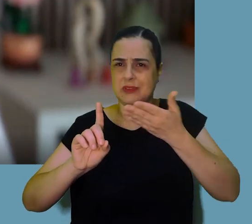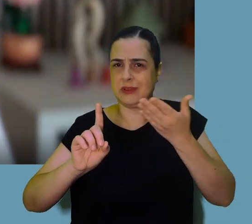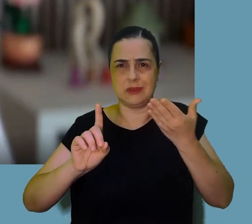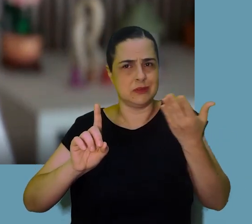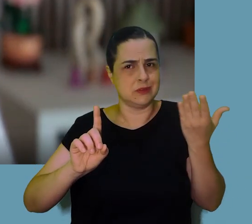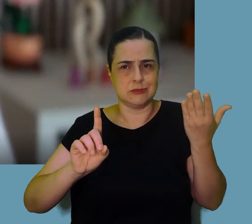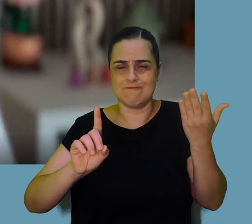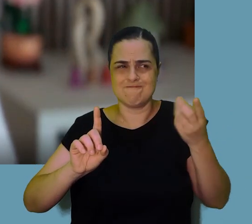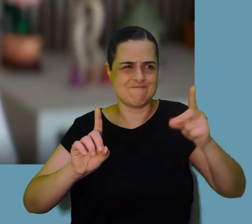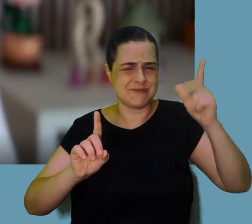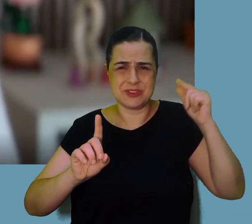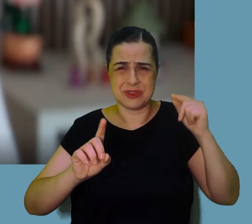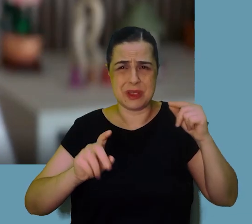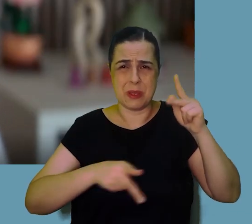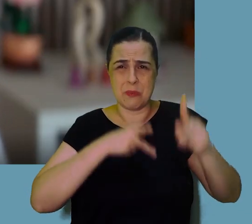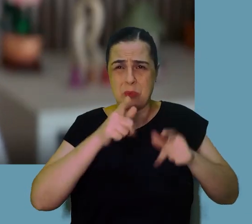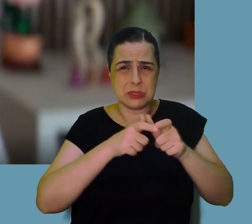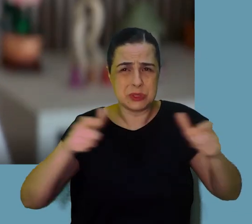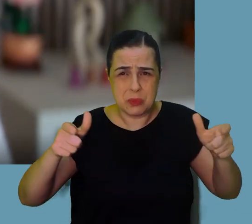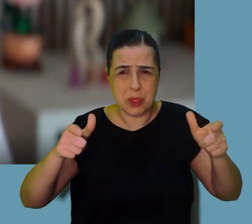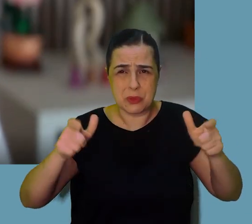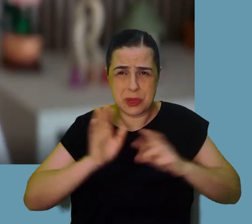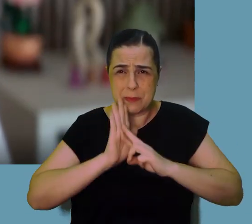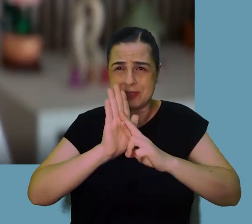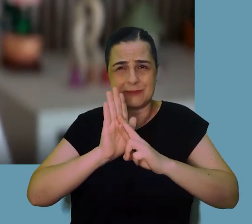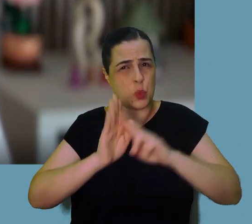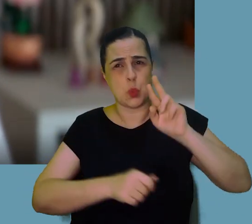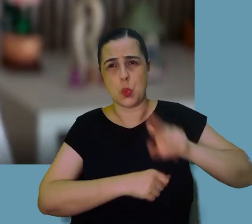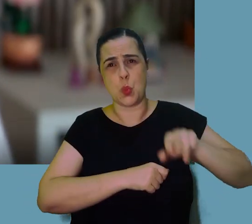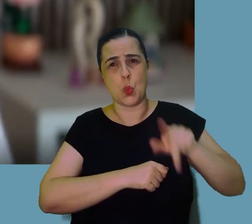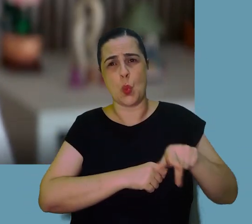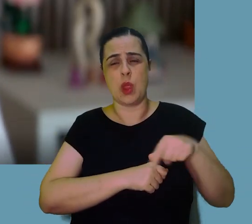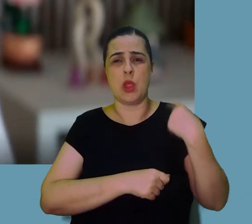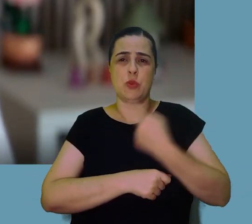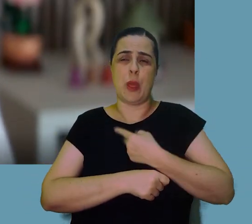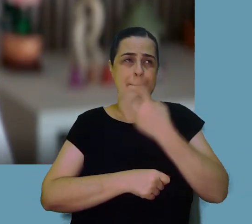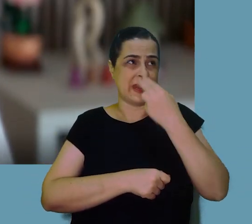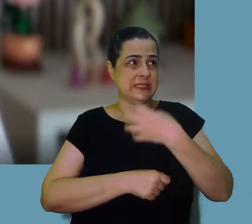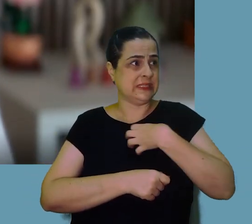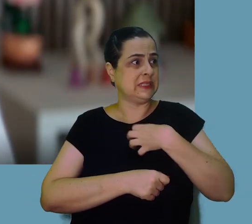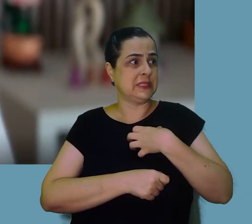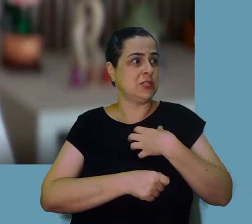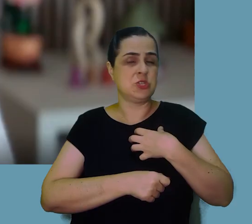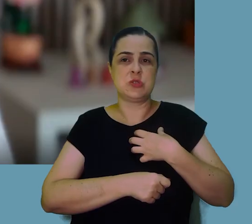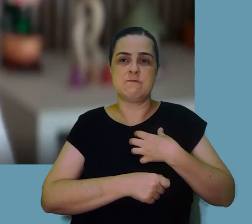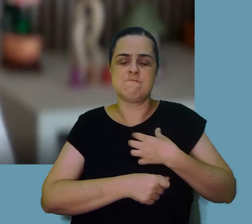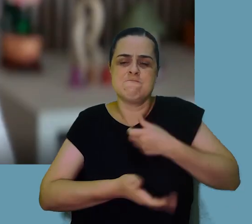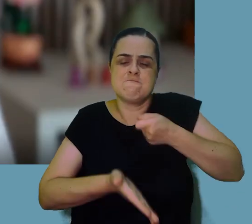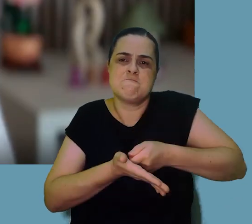a maioria da população, e aí, quando a gente tem essa obrigatoriedade, ela entra num lugar